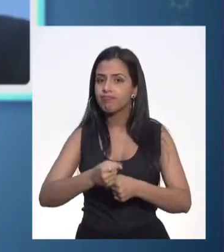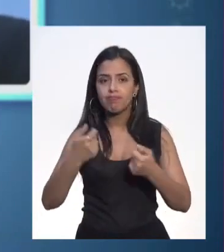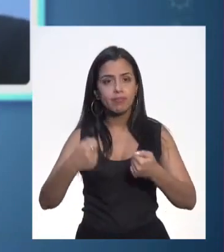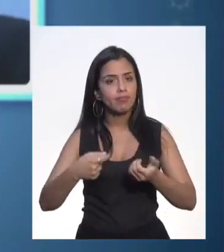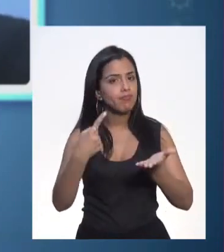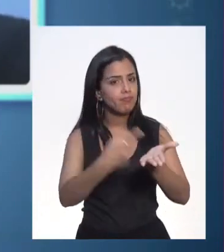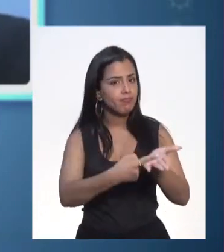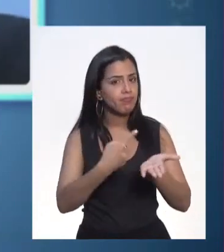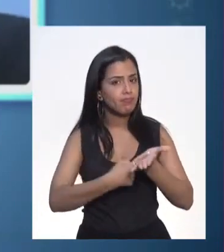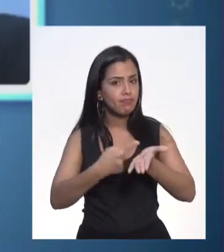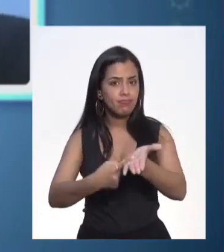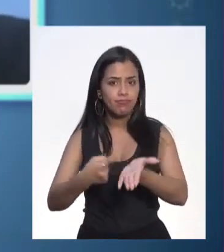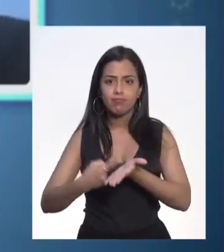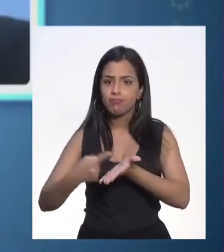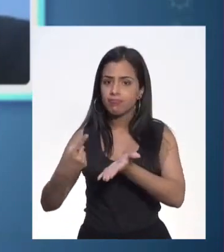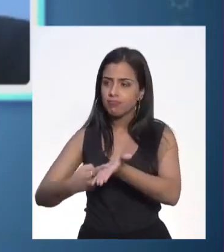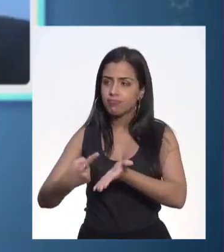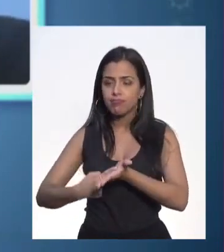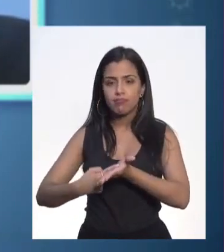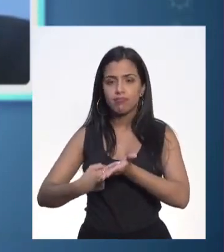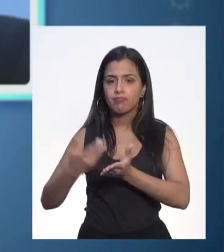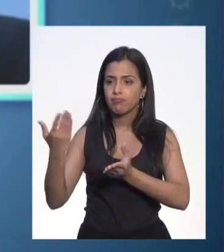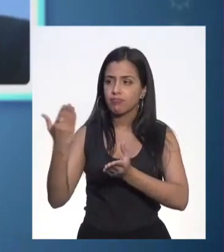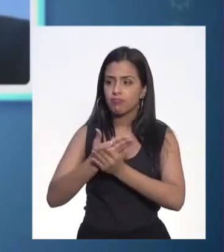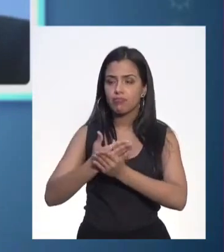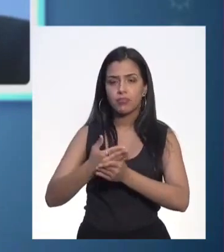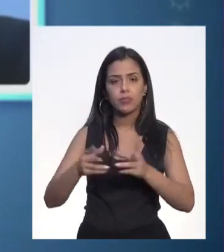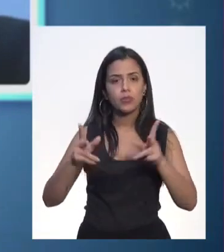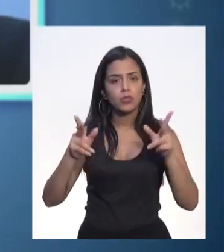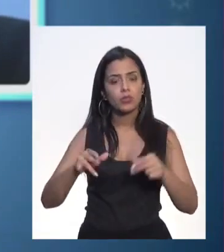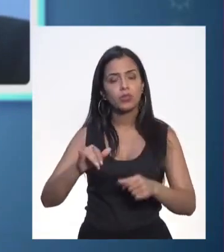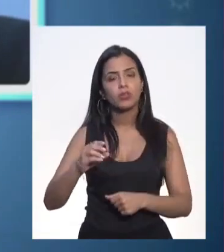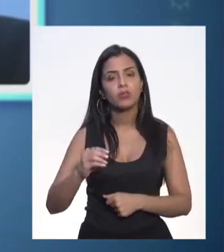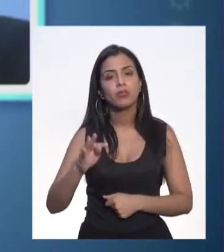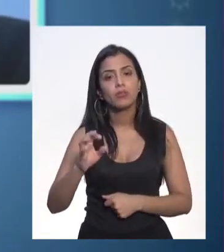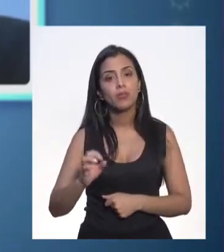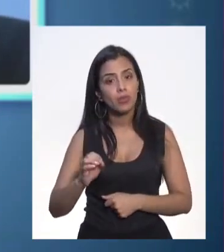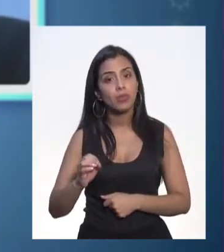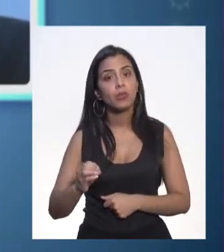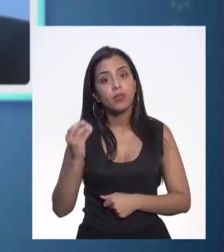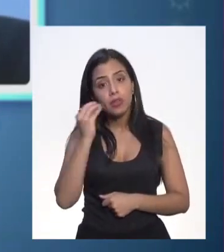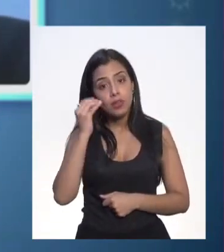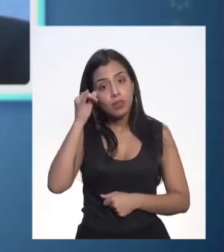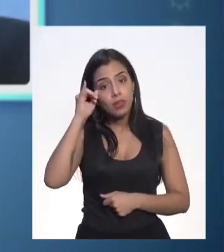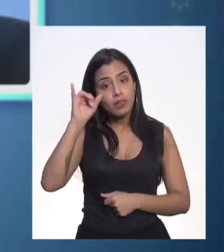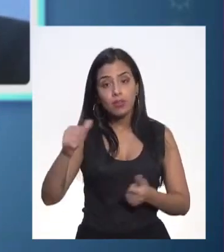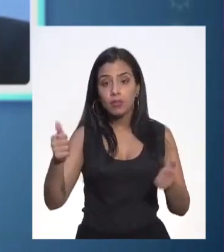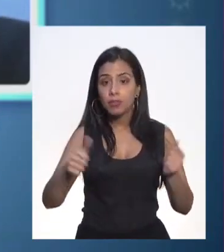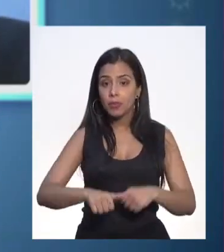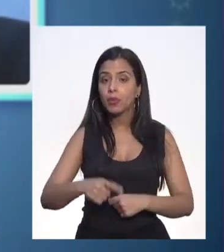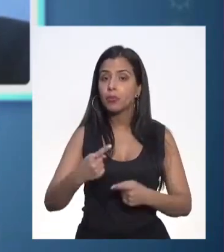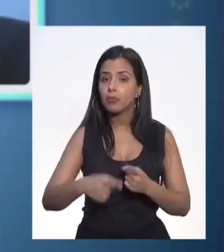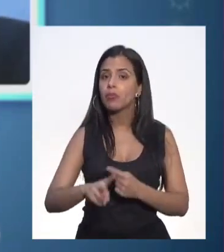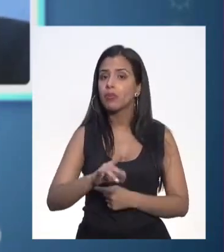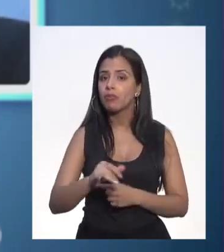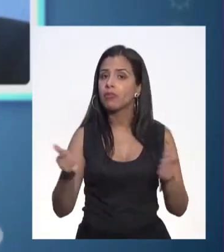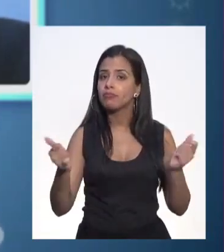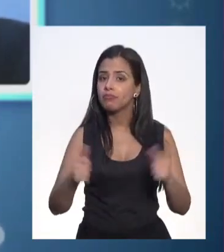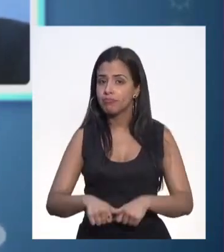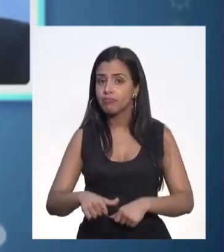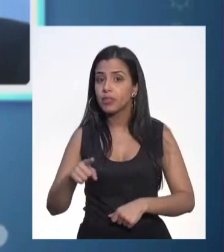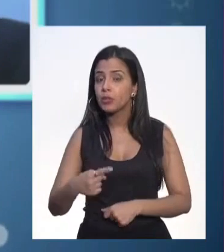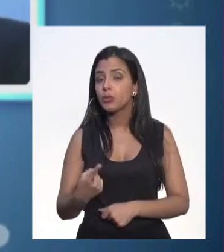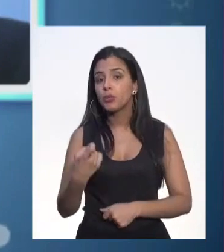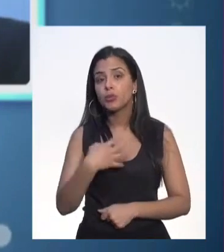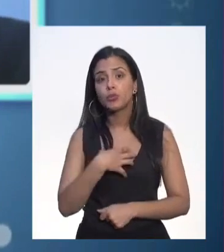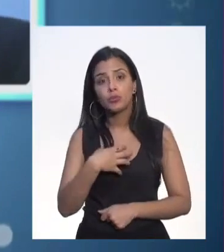acordo internacional, tipo o protocolo de Kyoto, para reduzir as emissões de gases de efeito estufa, porque reduzindo essas emissões é a única